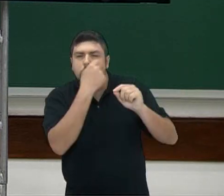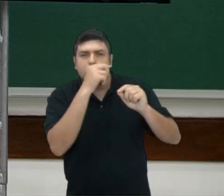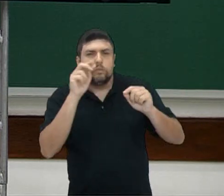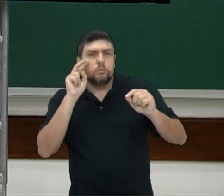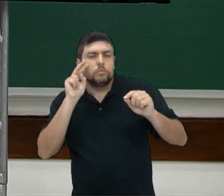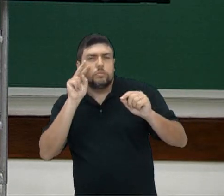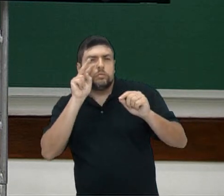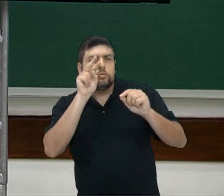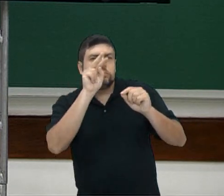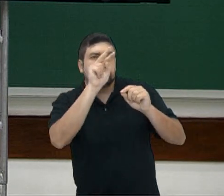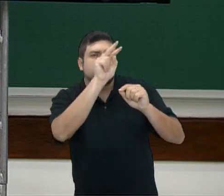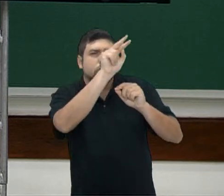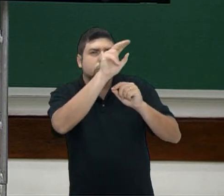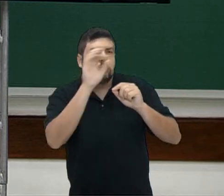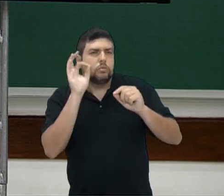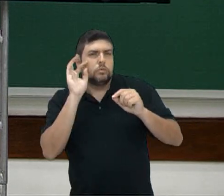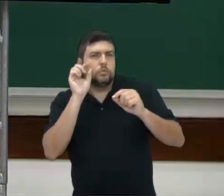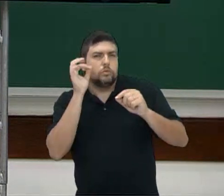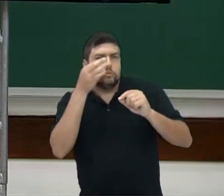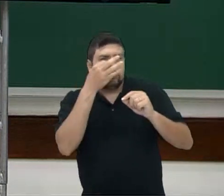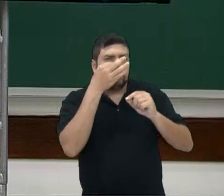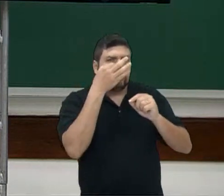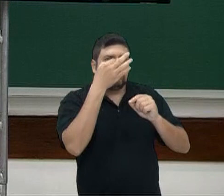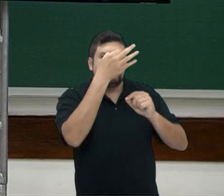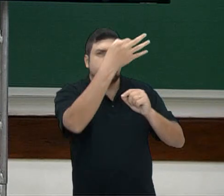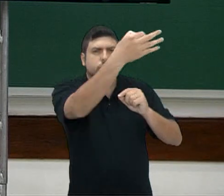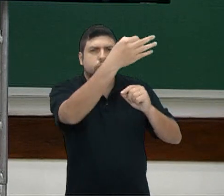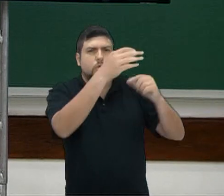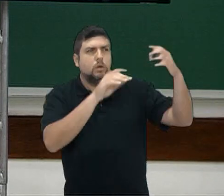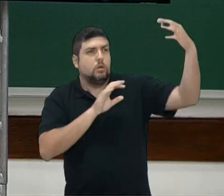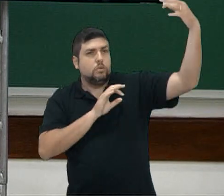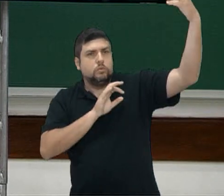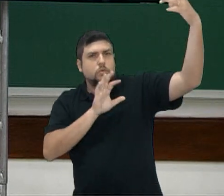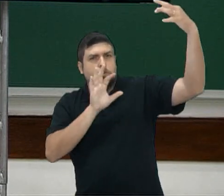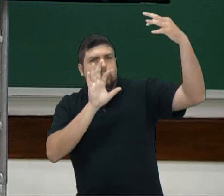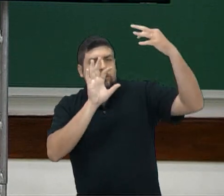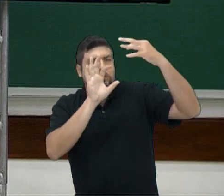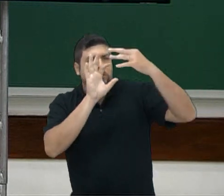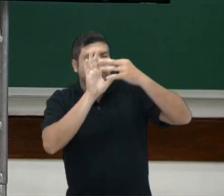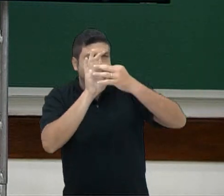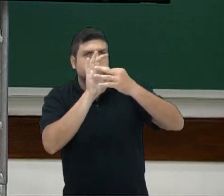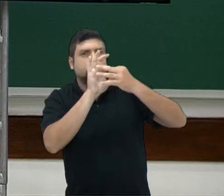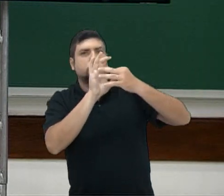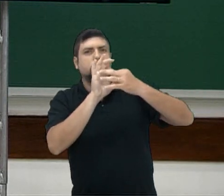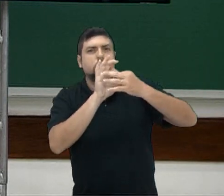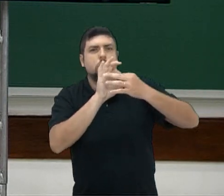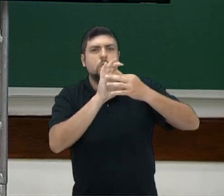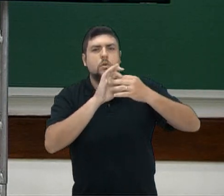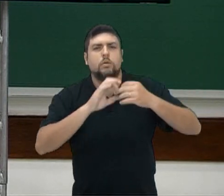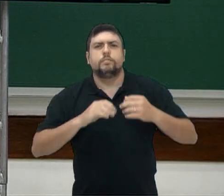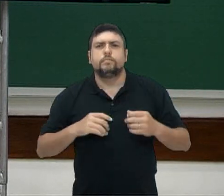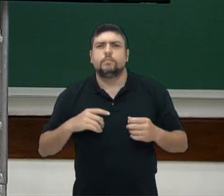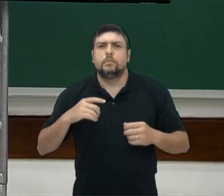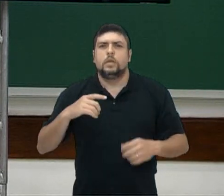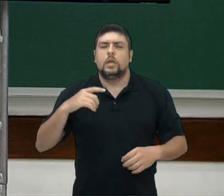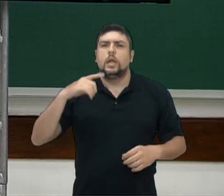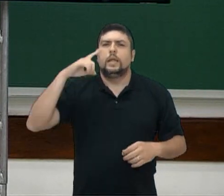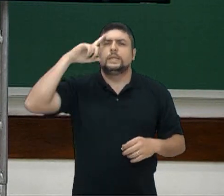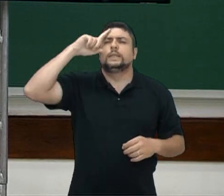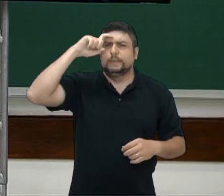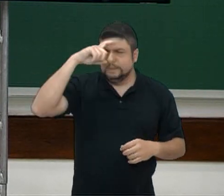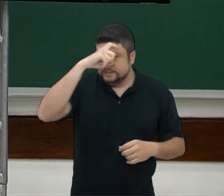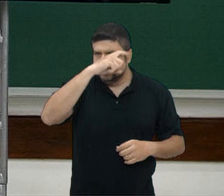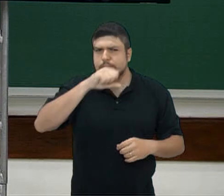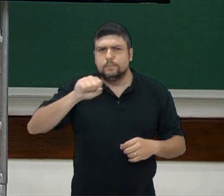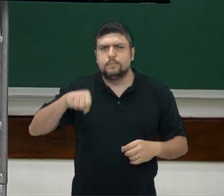captado pelo seu olho. Ele imaginava que aquela situação era um pouco complicada e complexa justamente por causa da distância, e ele